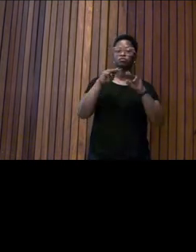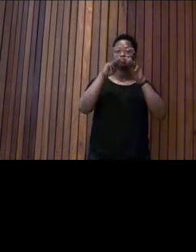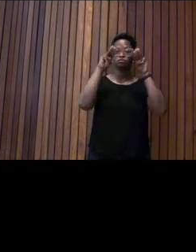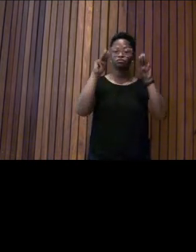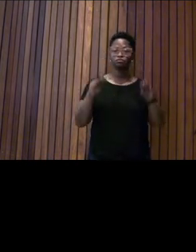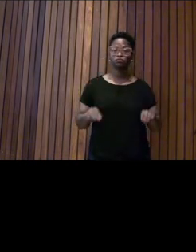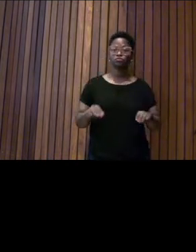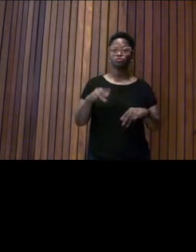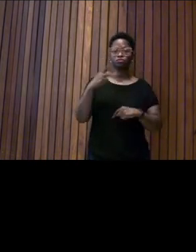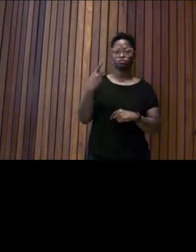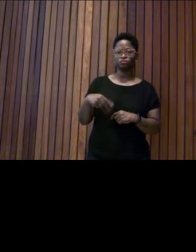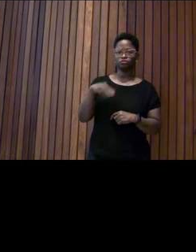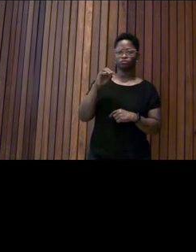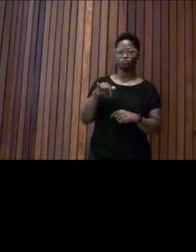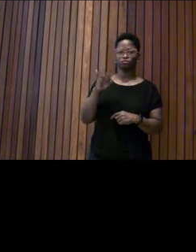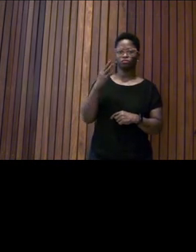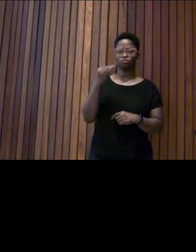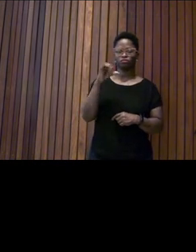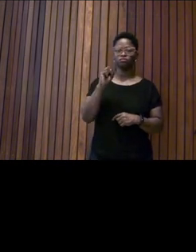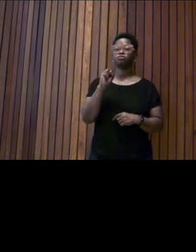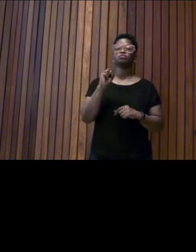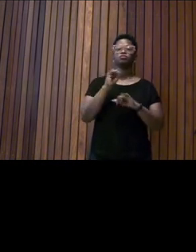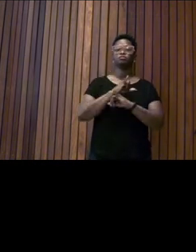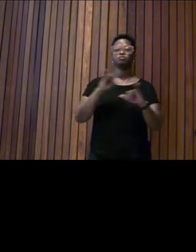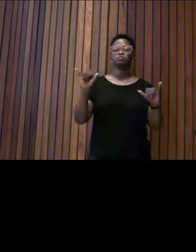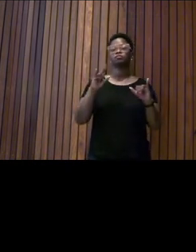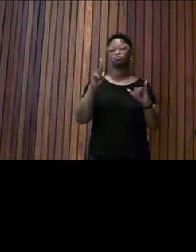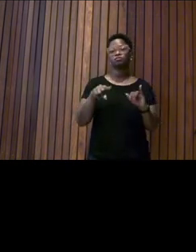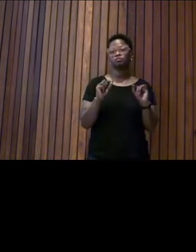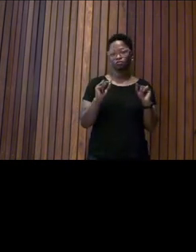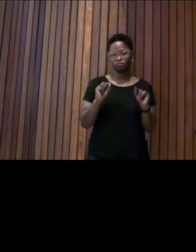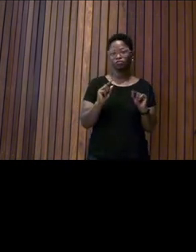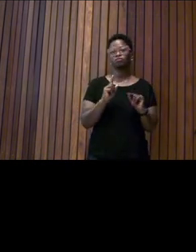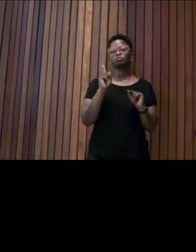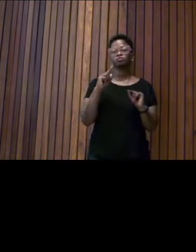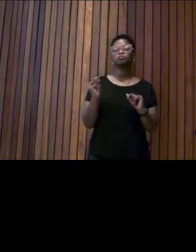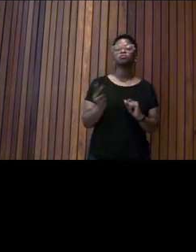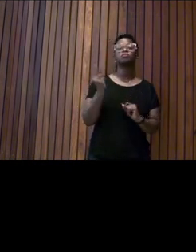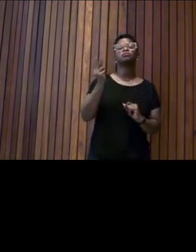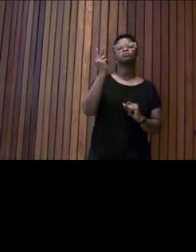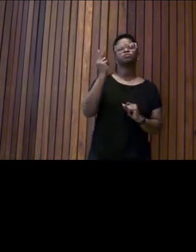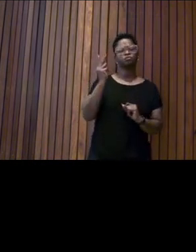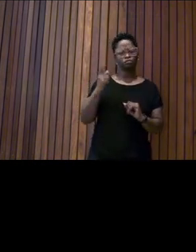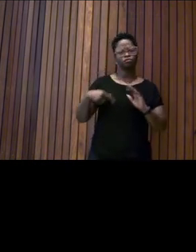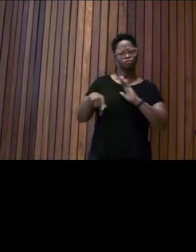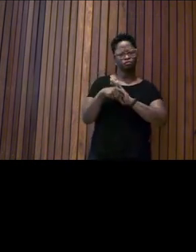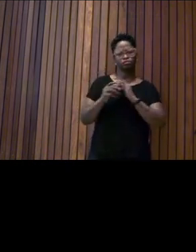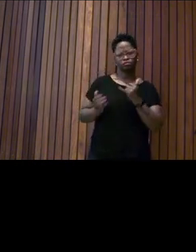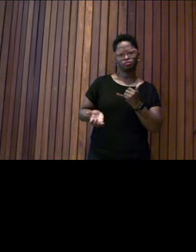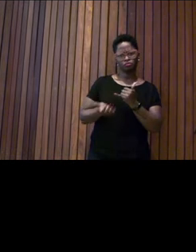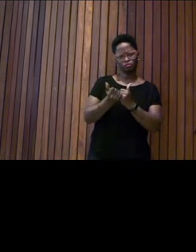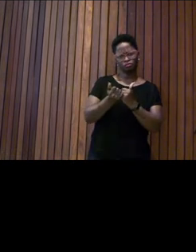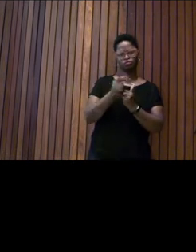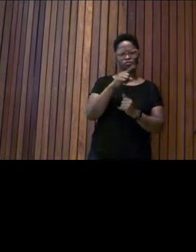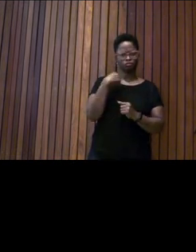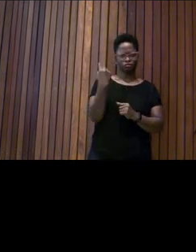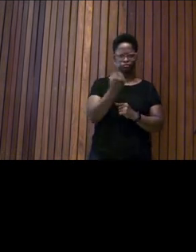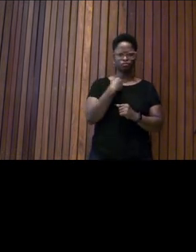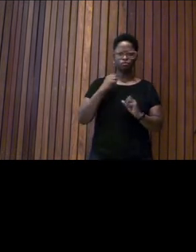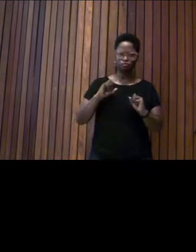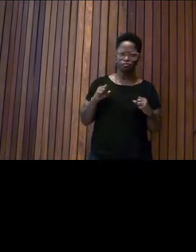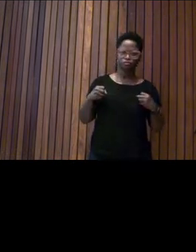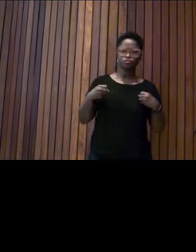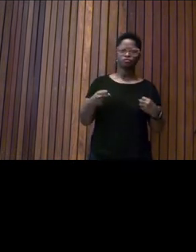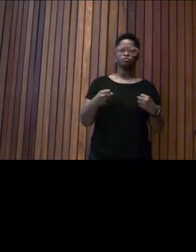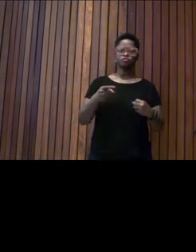de Manguinhos, chama a atenção, né, de que, né, essa valorização do patrimônio, né, que a gente defende,